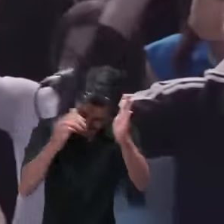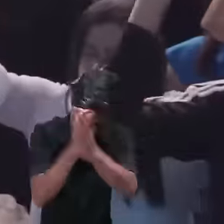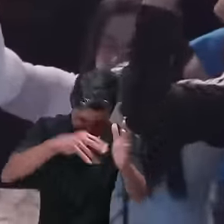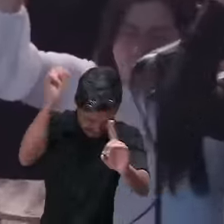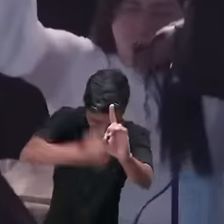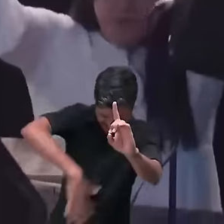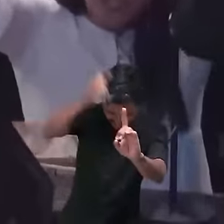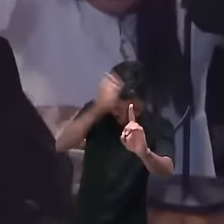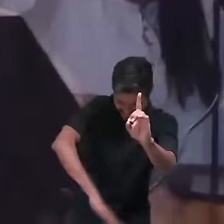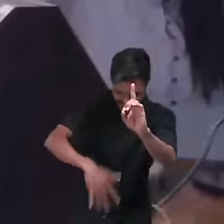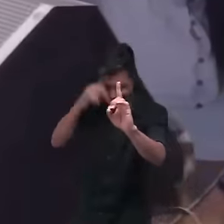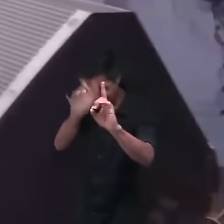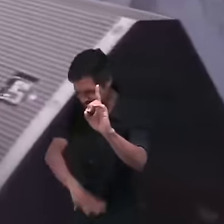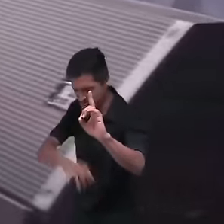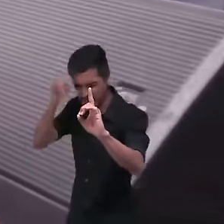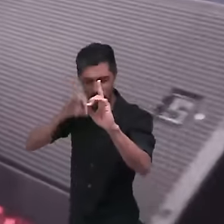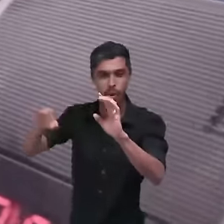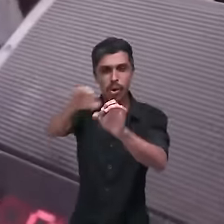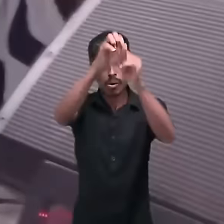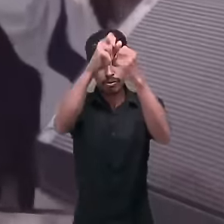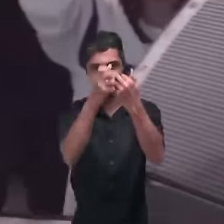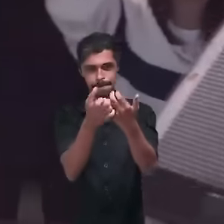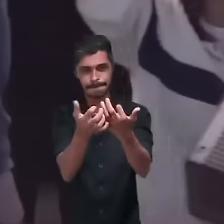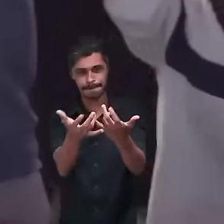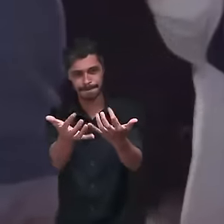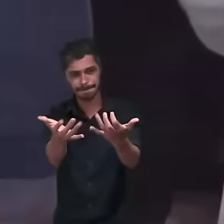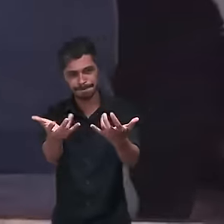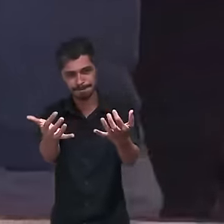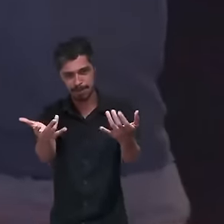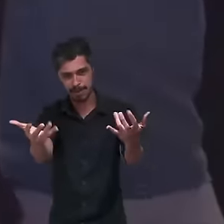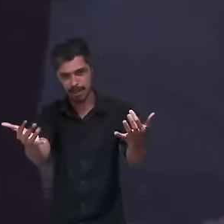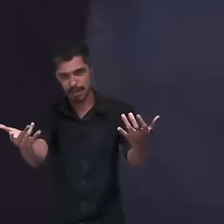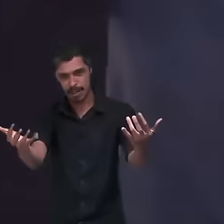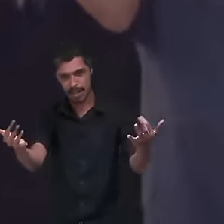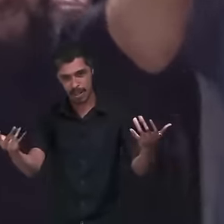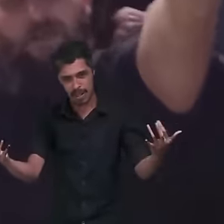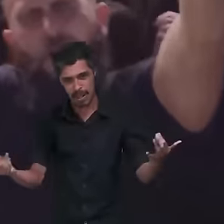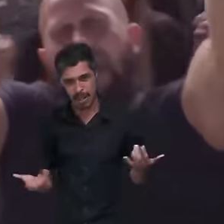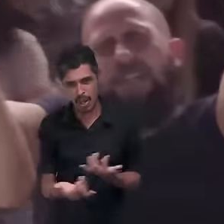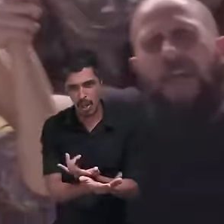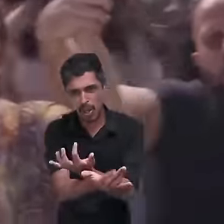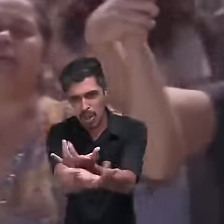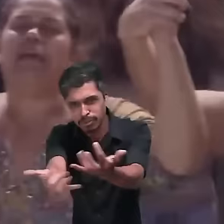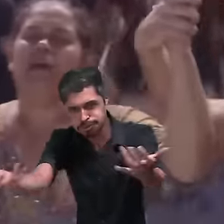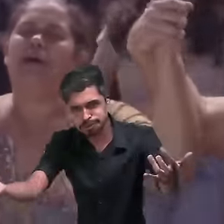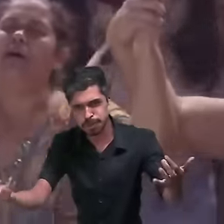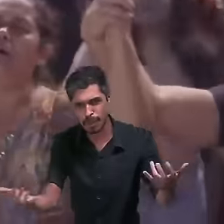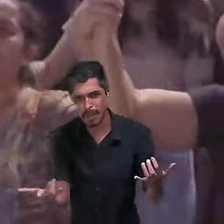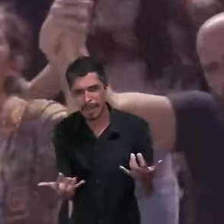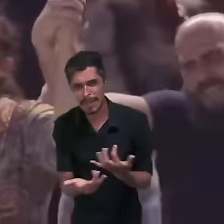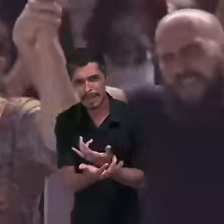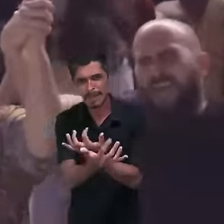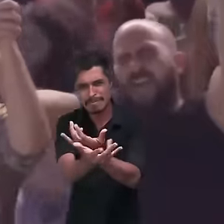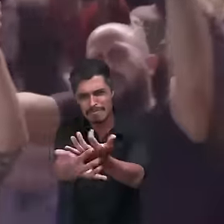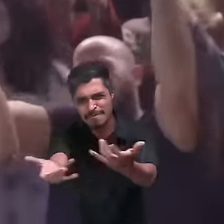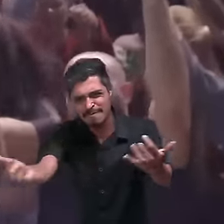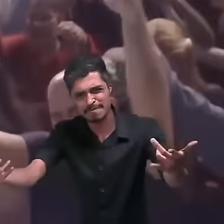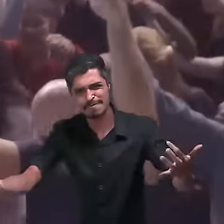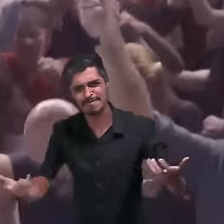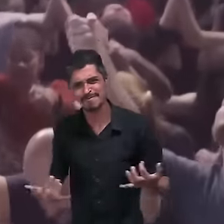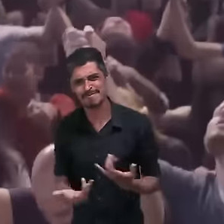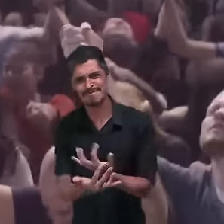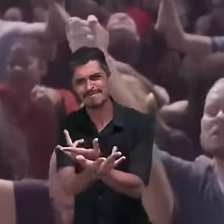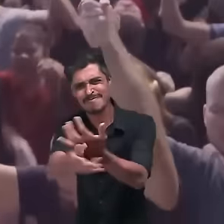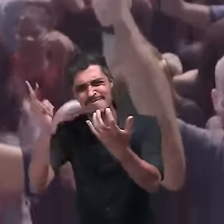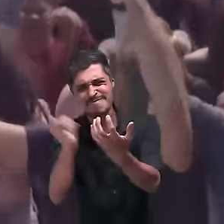Tem fogo passando pela igreja. Não para. Tem fogo.